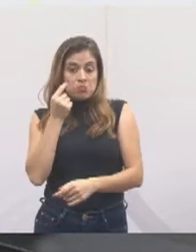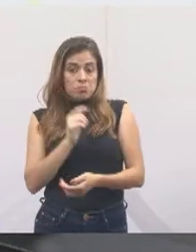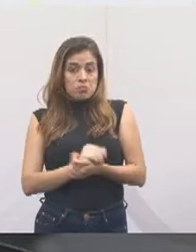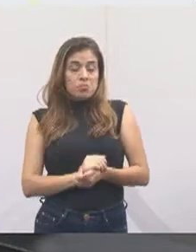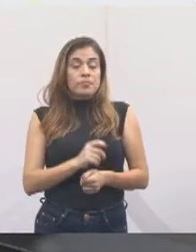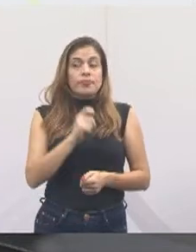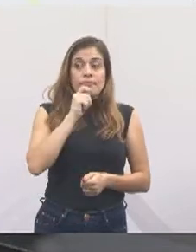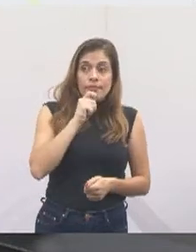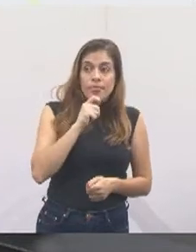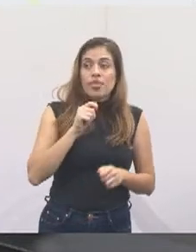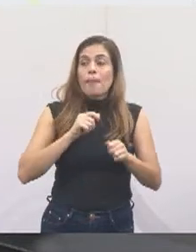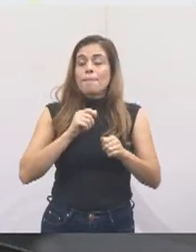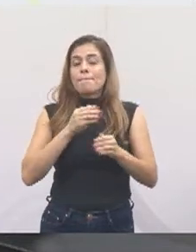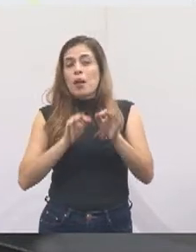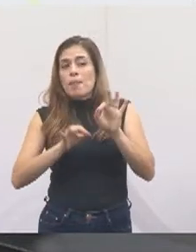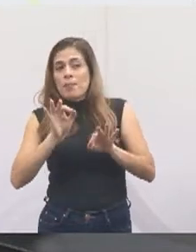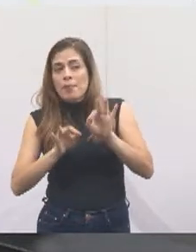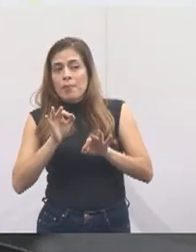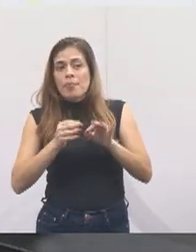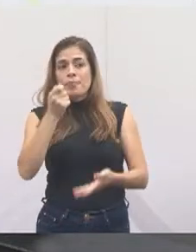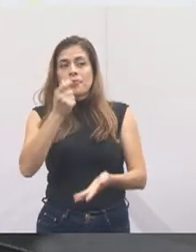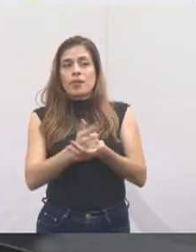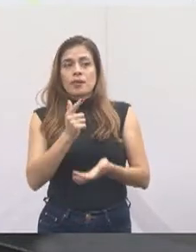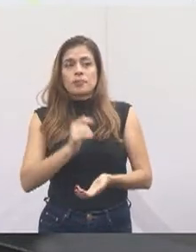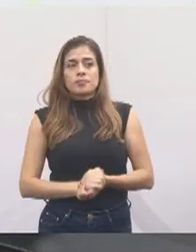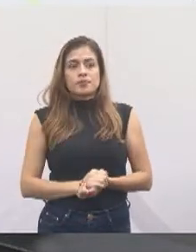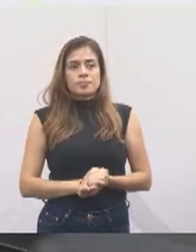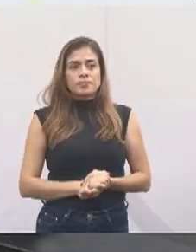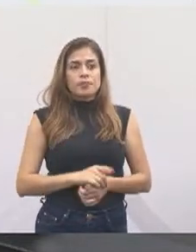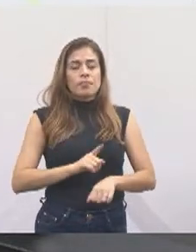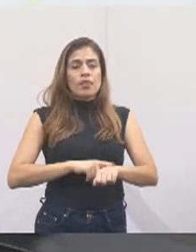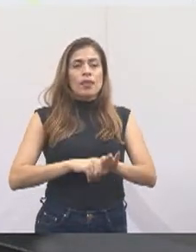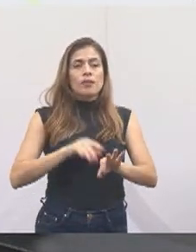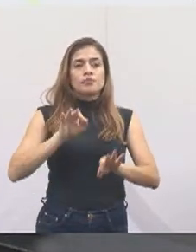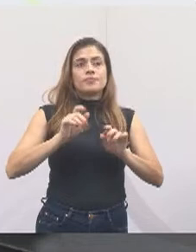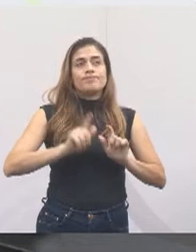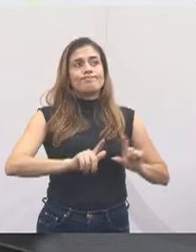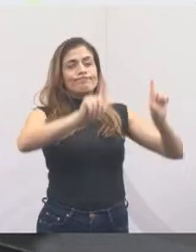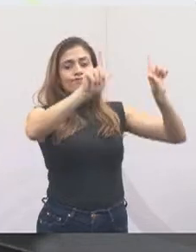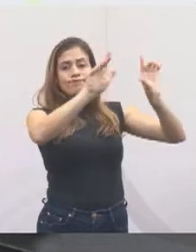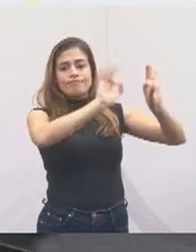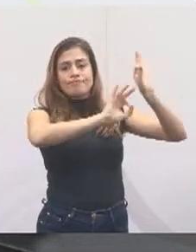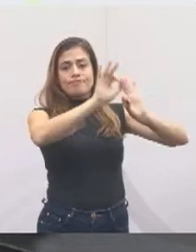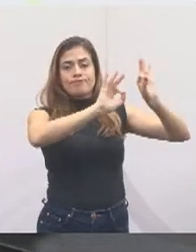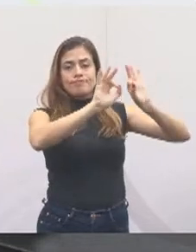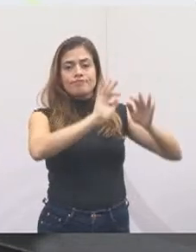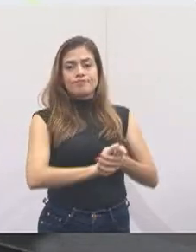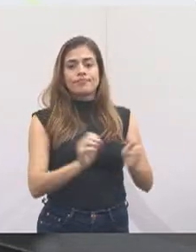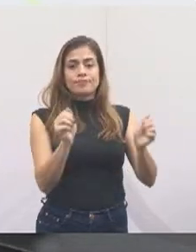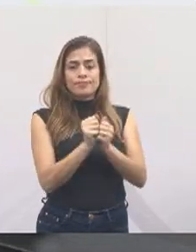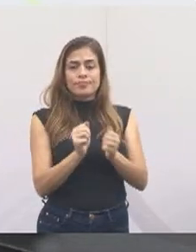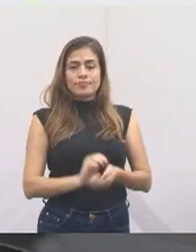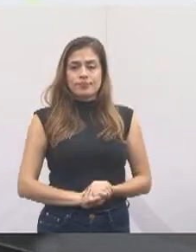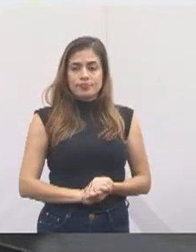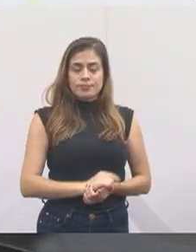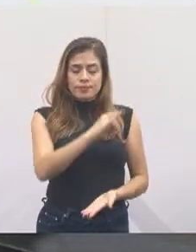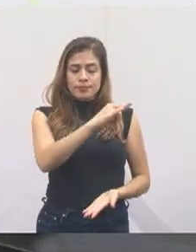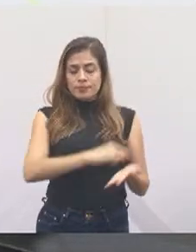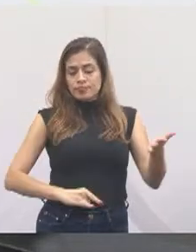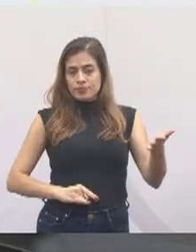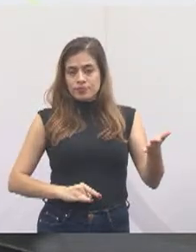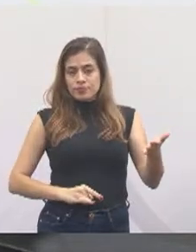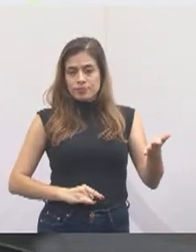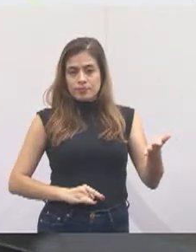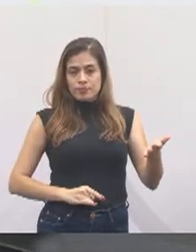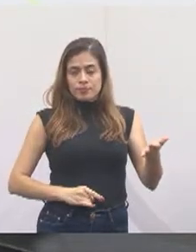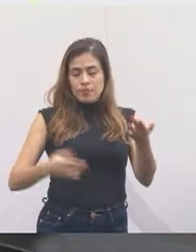compra assim qual a previsão de entrega aqui a instalação desta casa desta placa juntar documentos